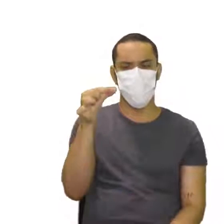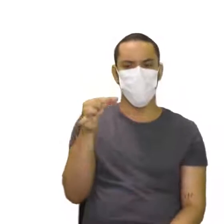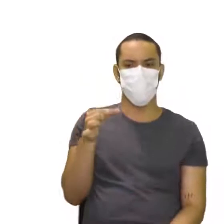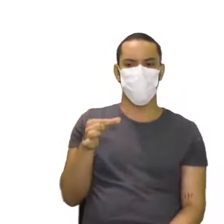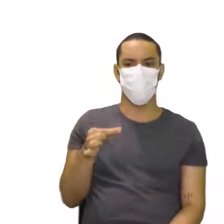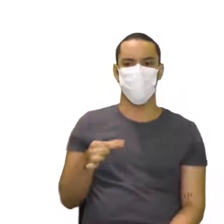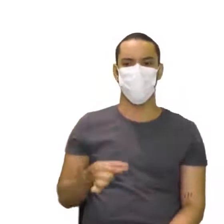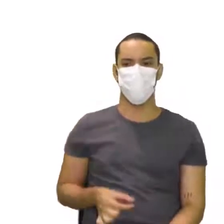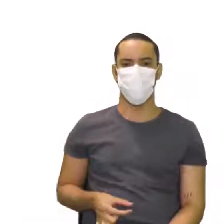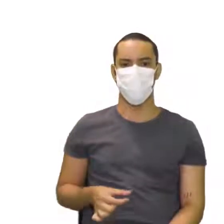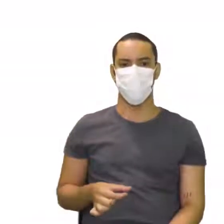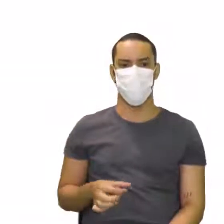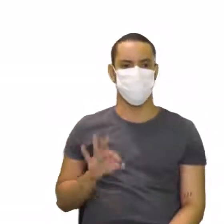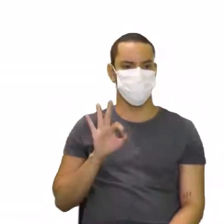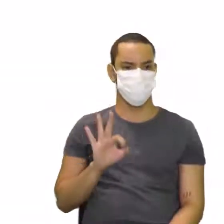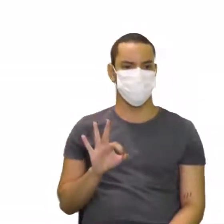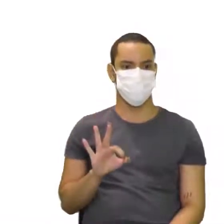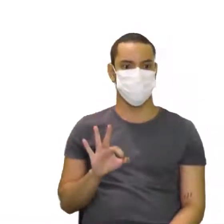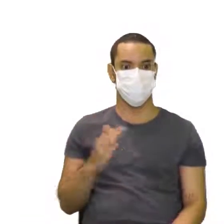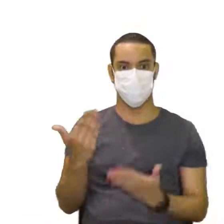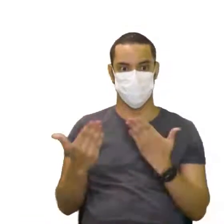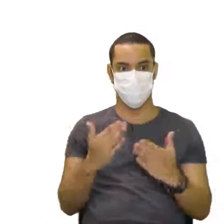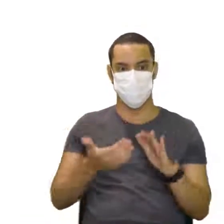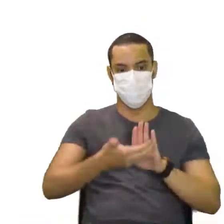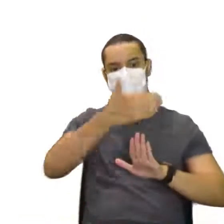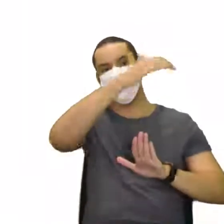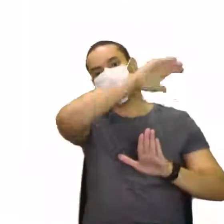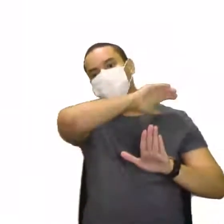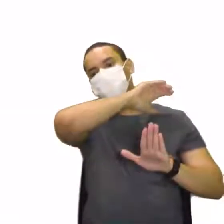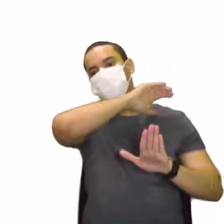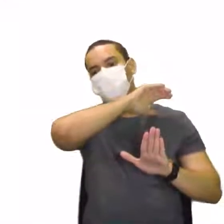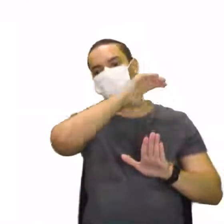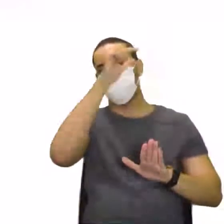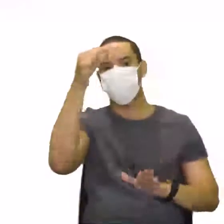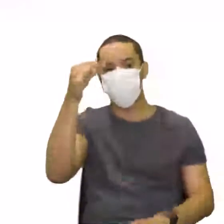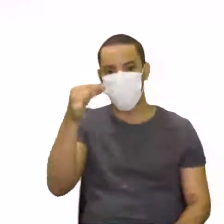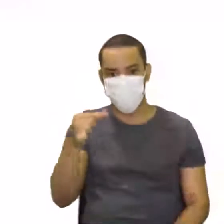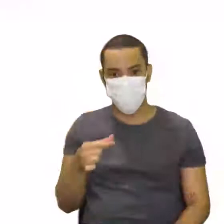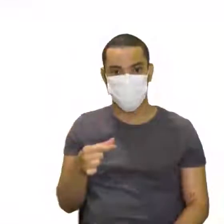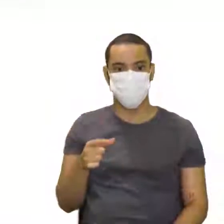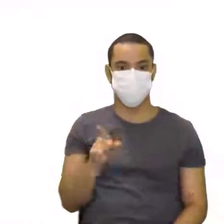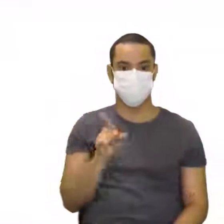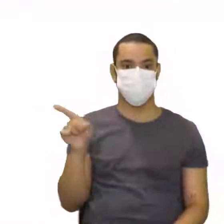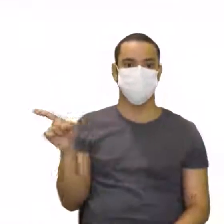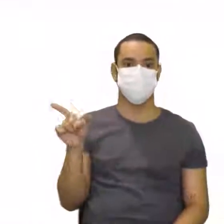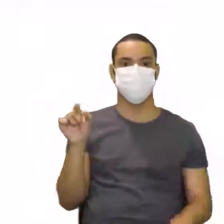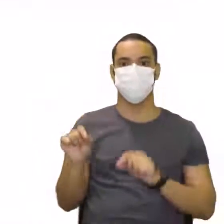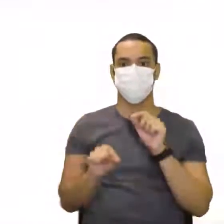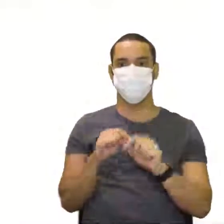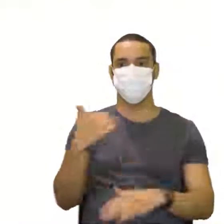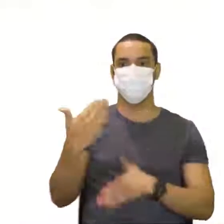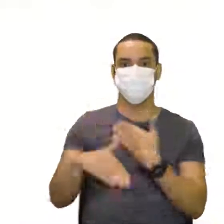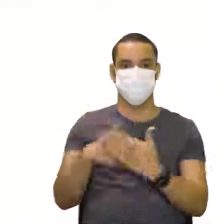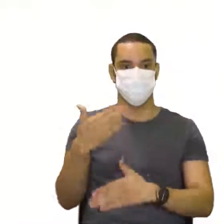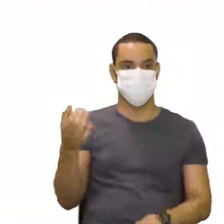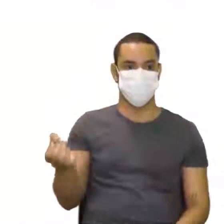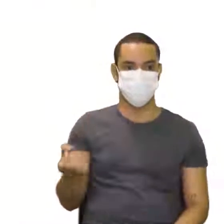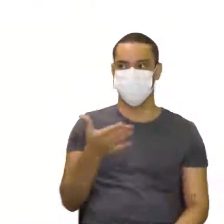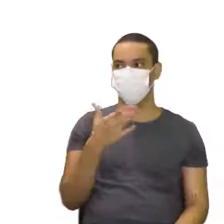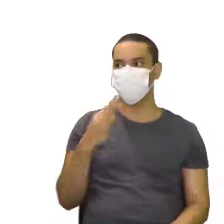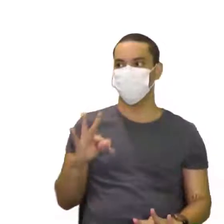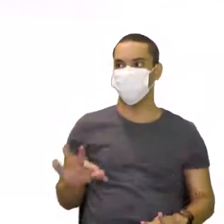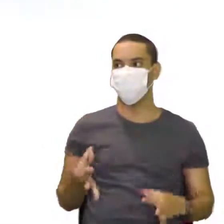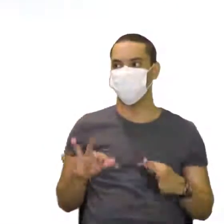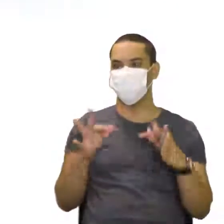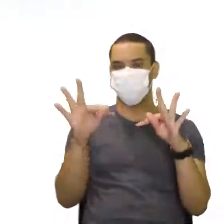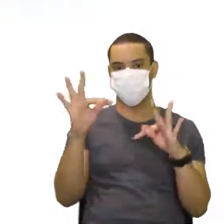pessoal, comparado aqui com a primeira tecnologia, certo? E aqui, olha só, o desenvolvimento de novas